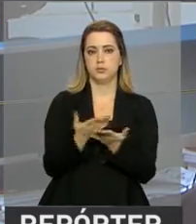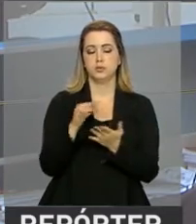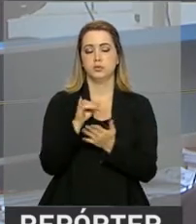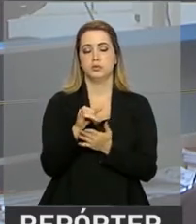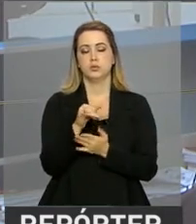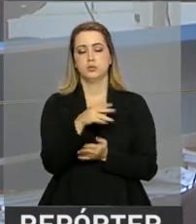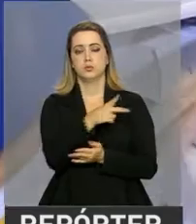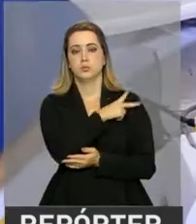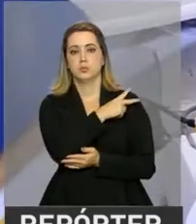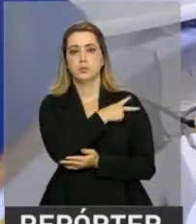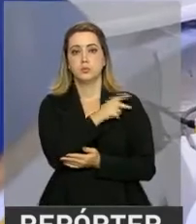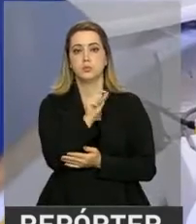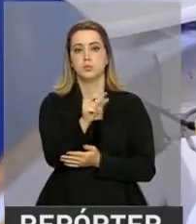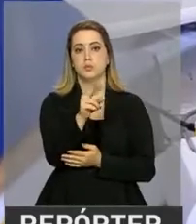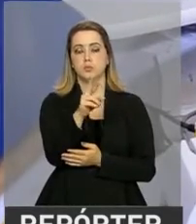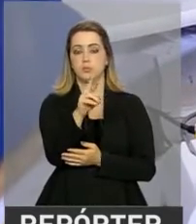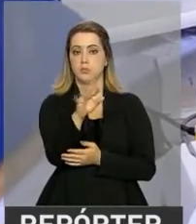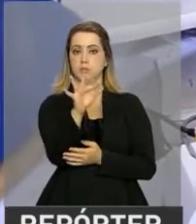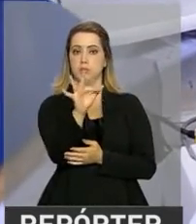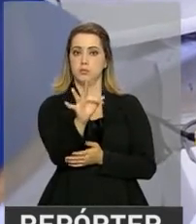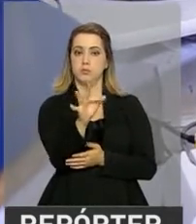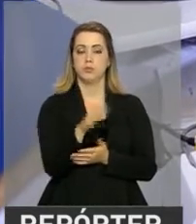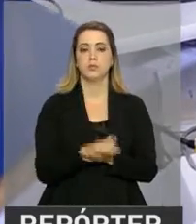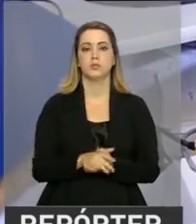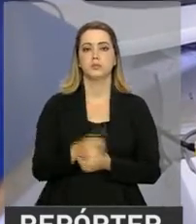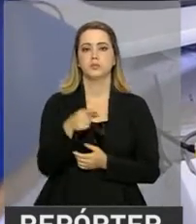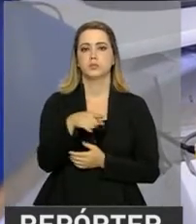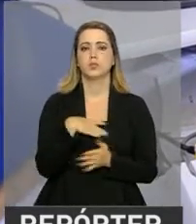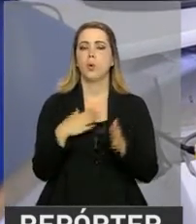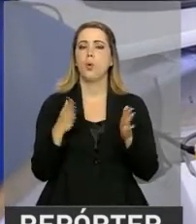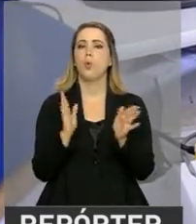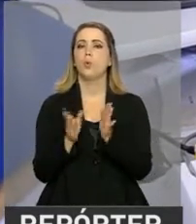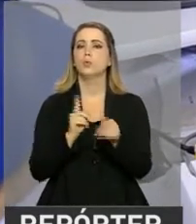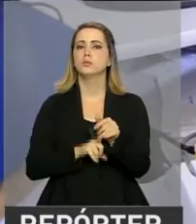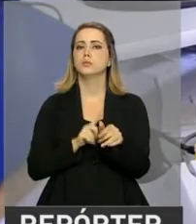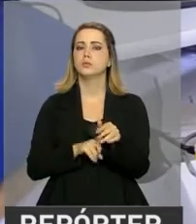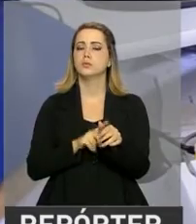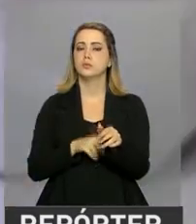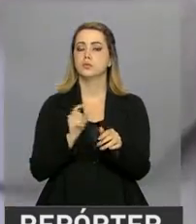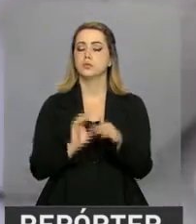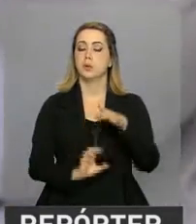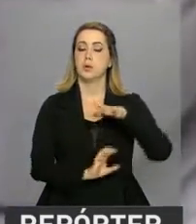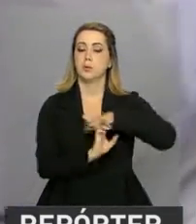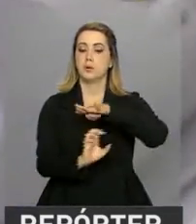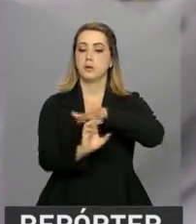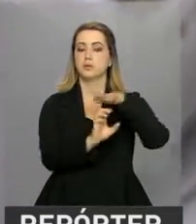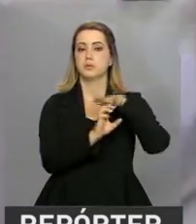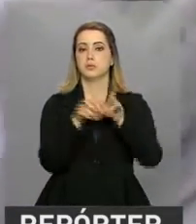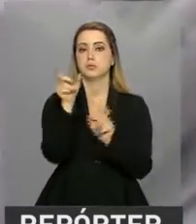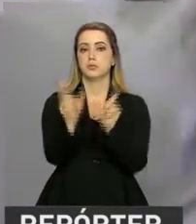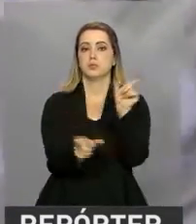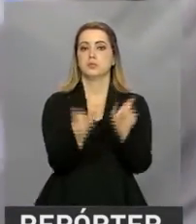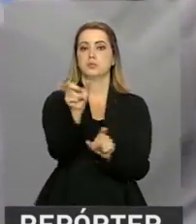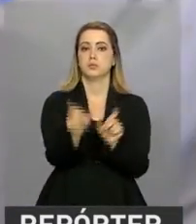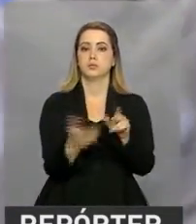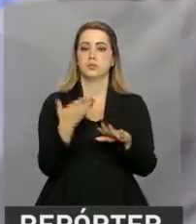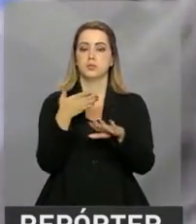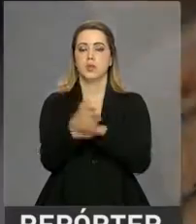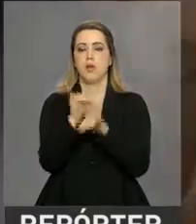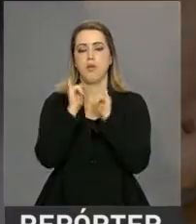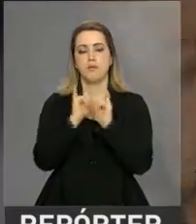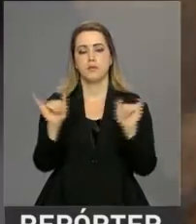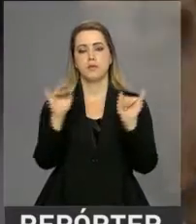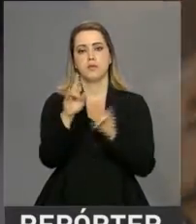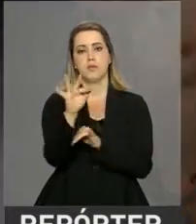rachid o prazo para pessoas físicas e empresas aderirem ao programa de regularização de